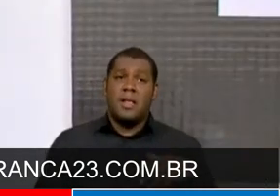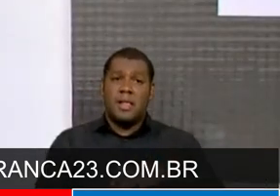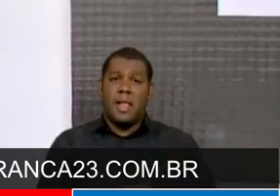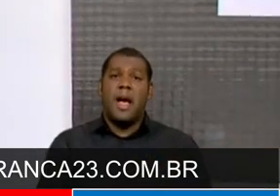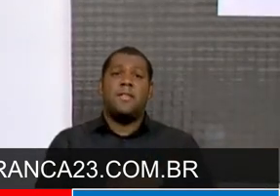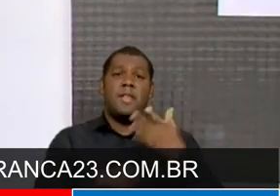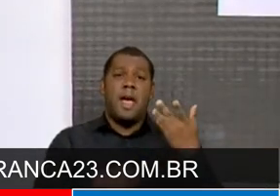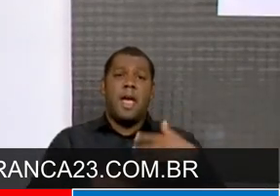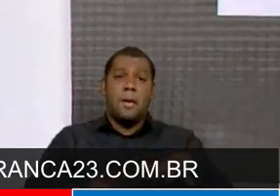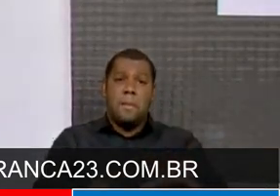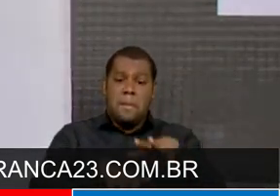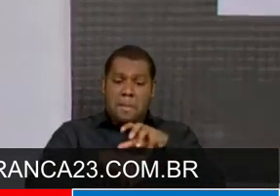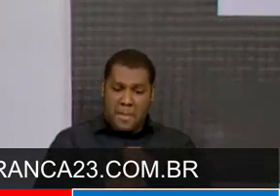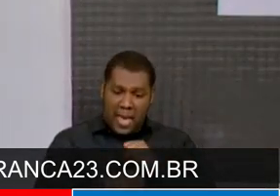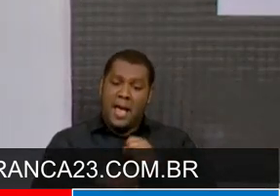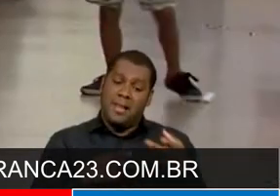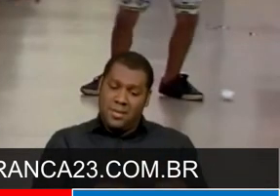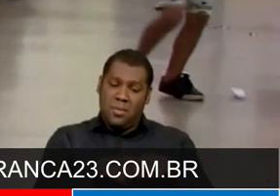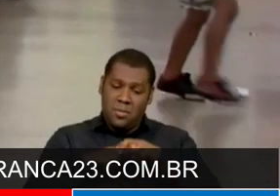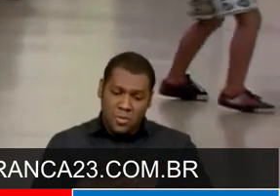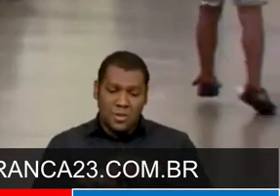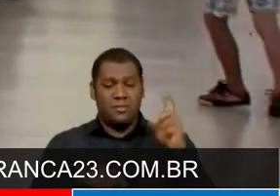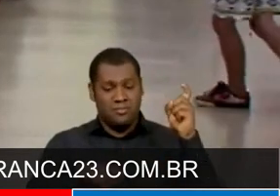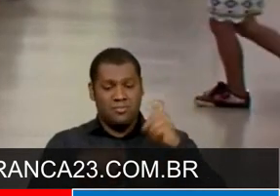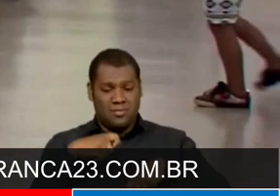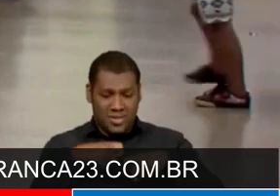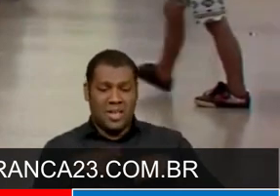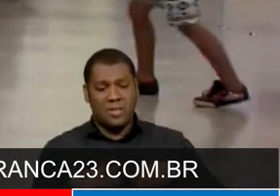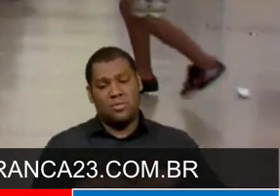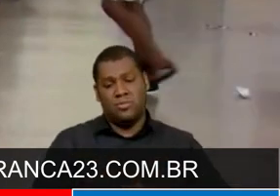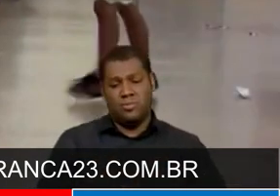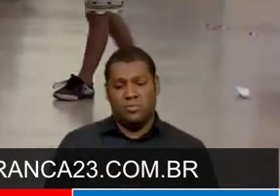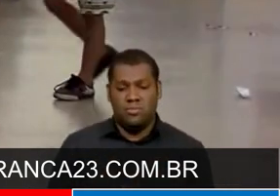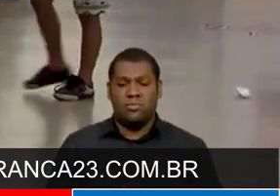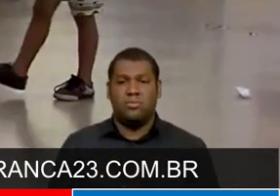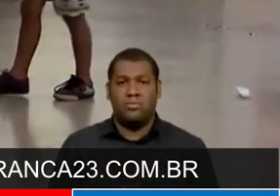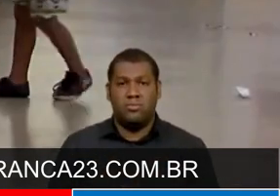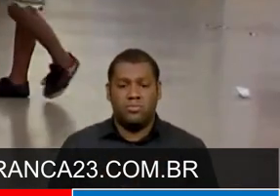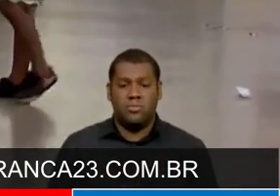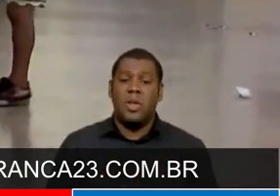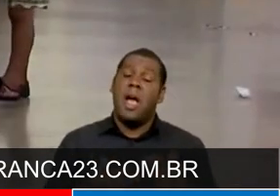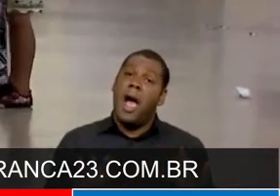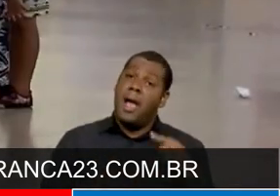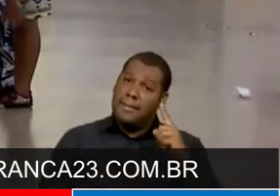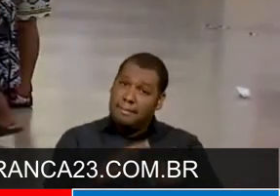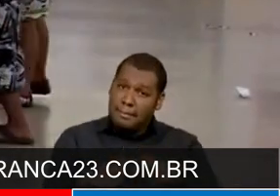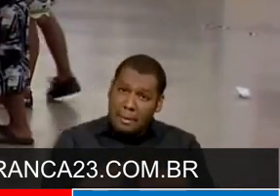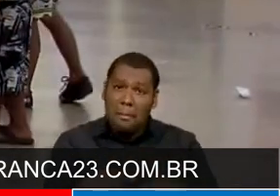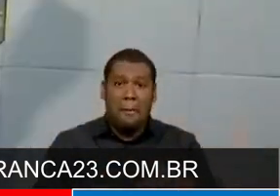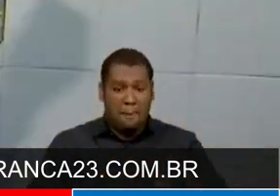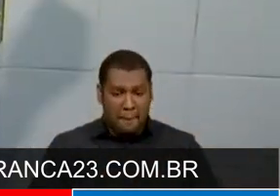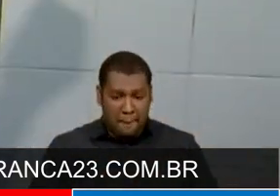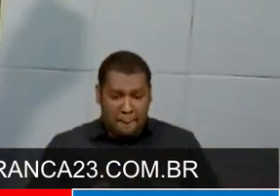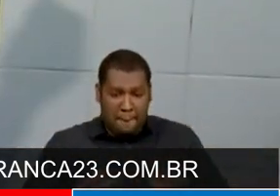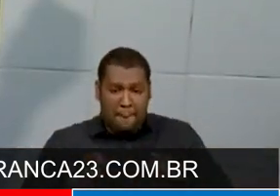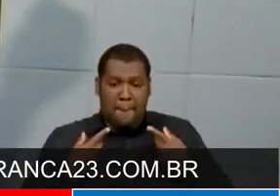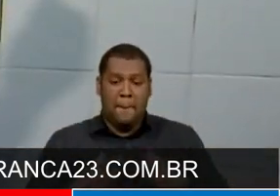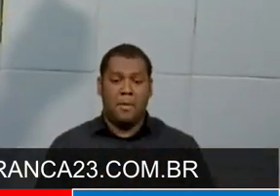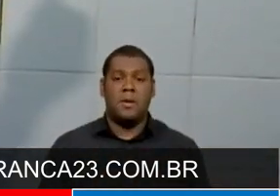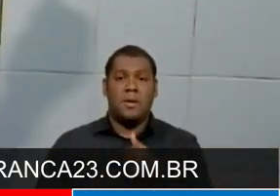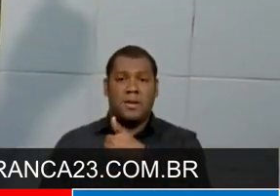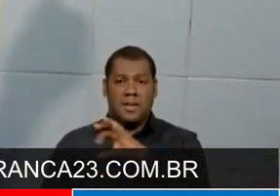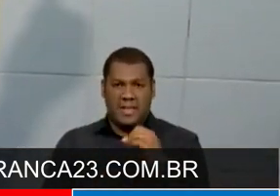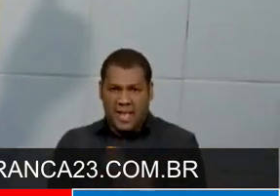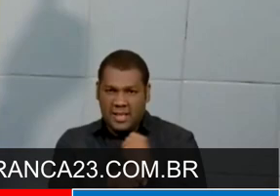mais frequente no mundo e está associada ao desenvolvimento da quase totalidade dos cânceres de colo de útero. Há 10 anos,